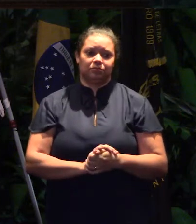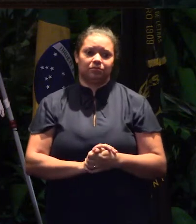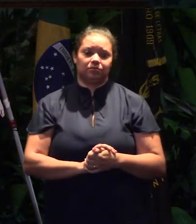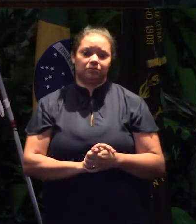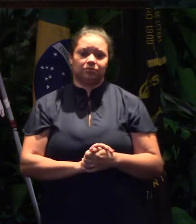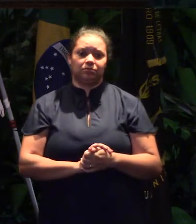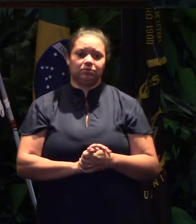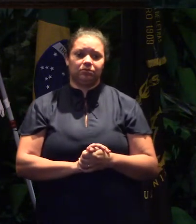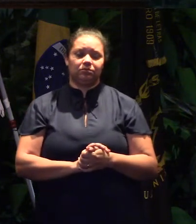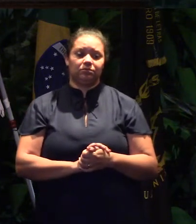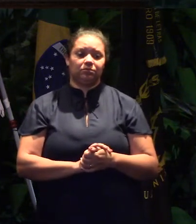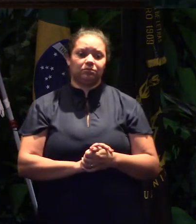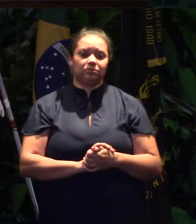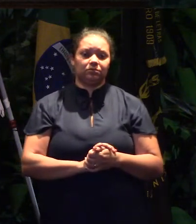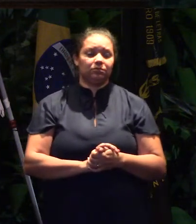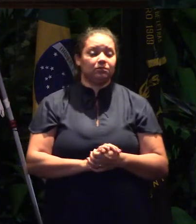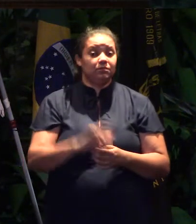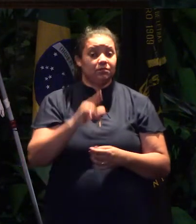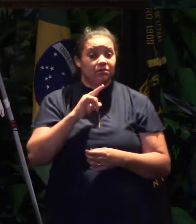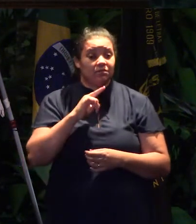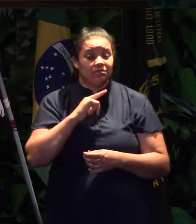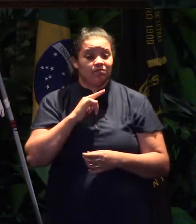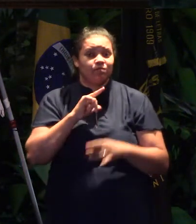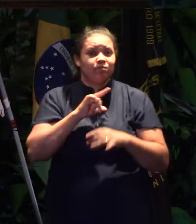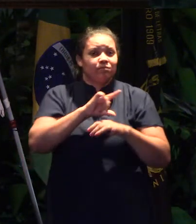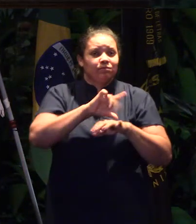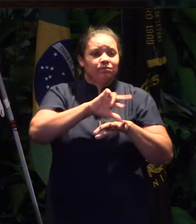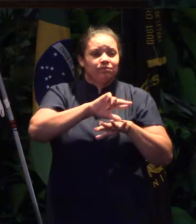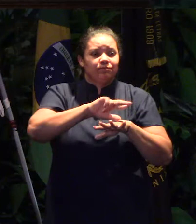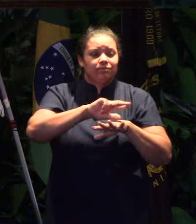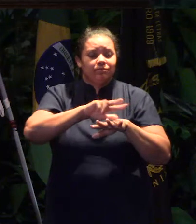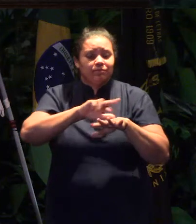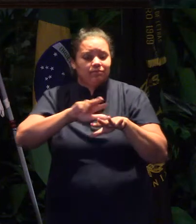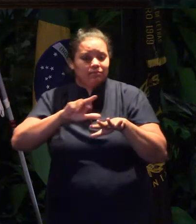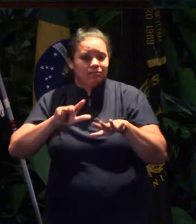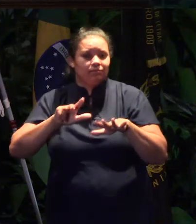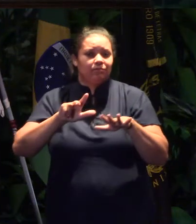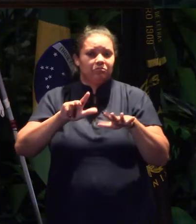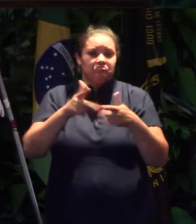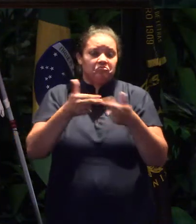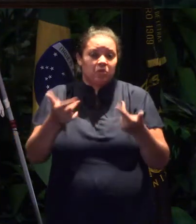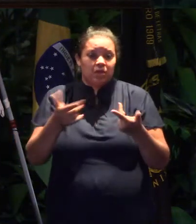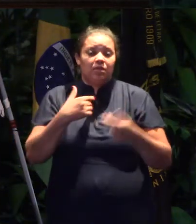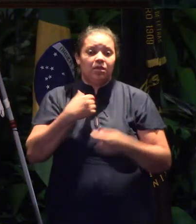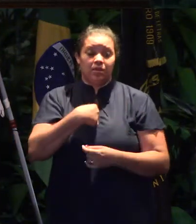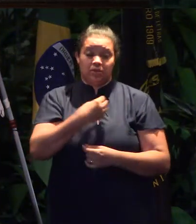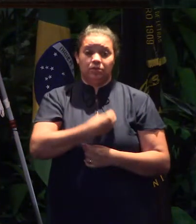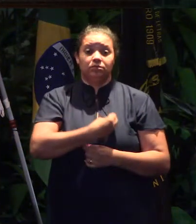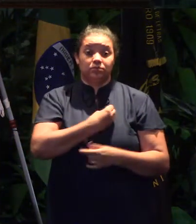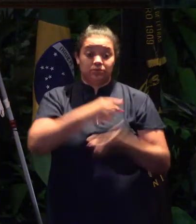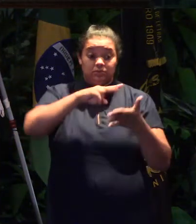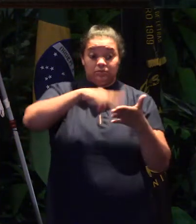Enfim, existem muitas e muitas situações, né, de mim, né, que eu vivenciei como ledor, depois